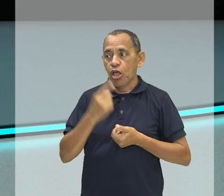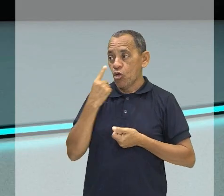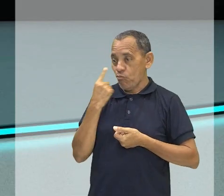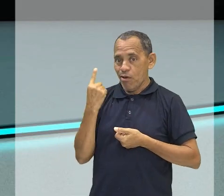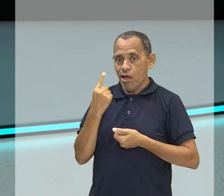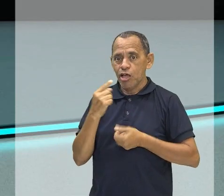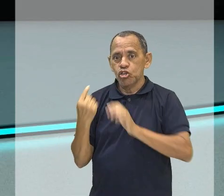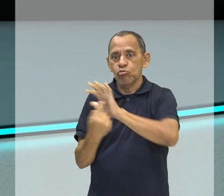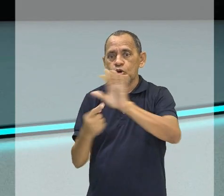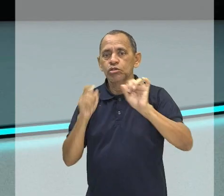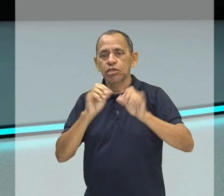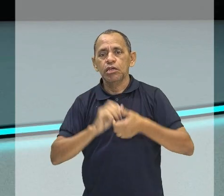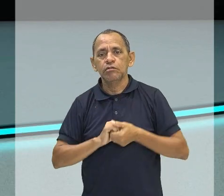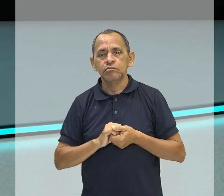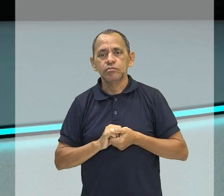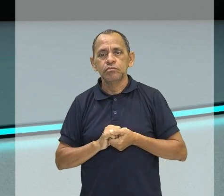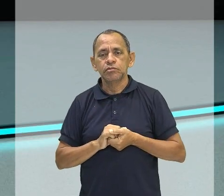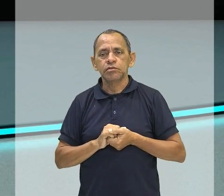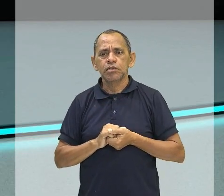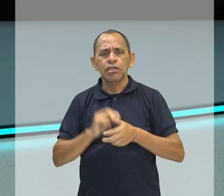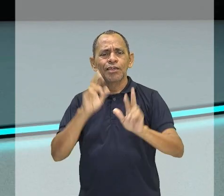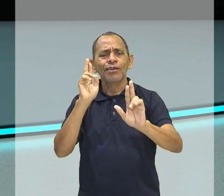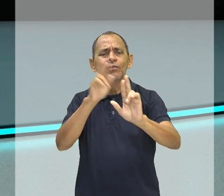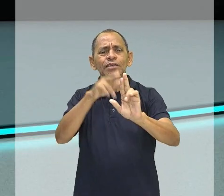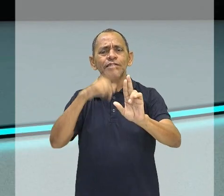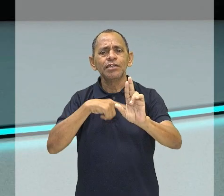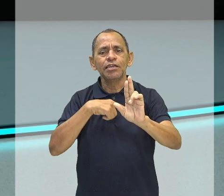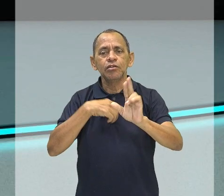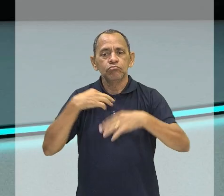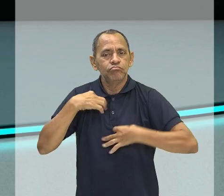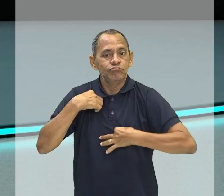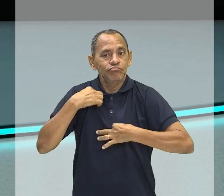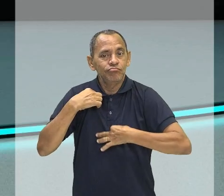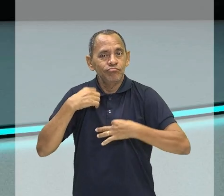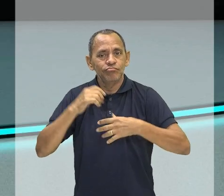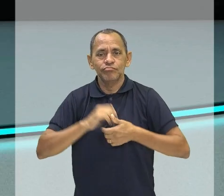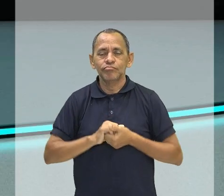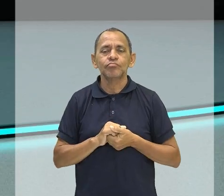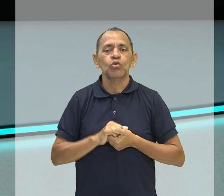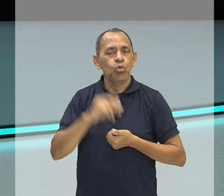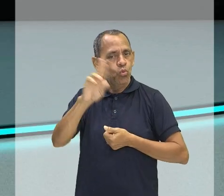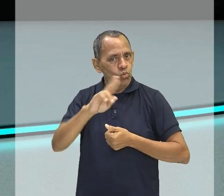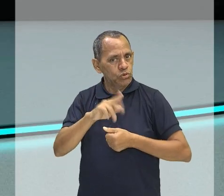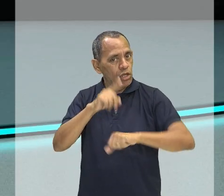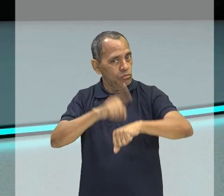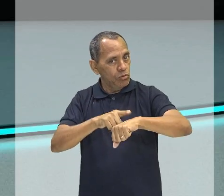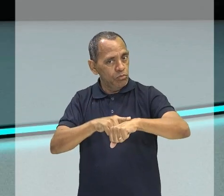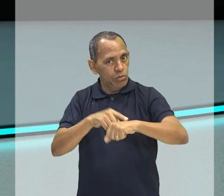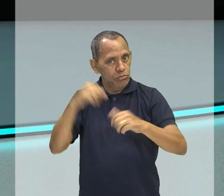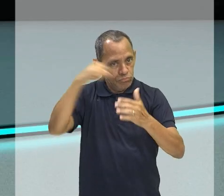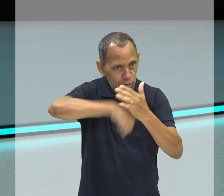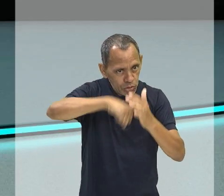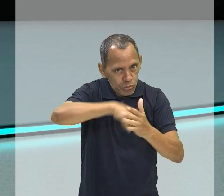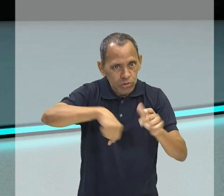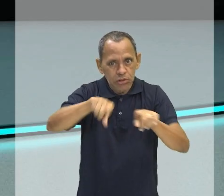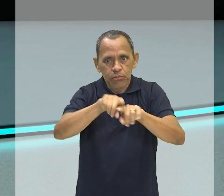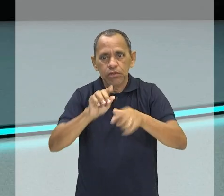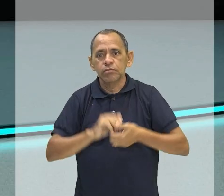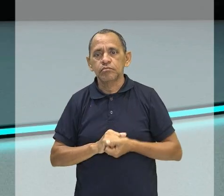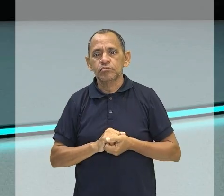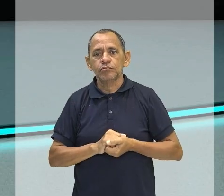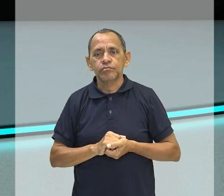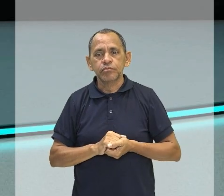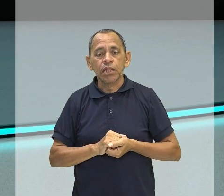se refere? Vocês já sabem, né? É a vestimenta utilizada para esse momento. Então, olha só. Para as lutas